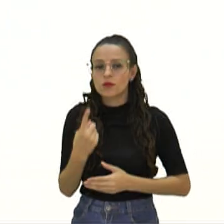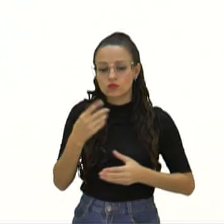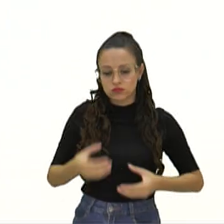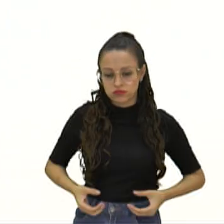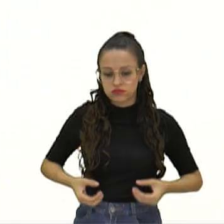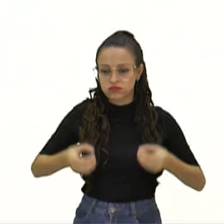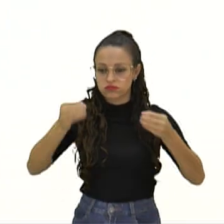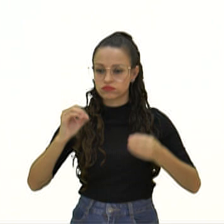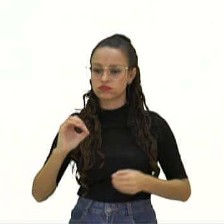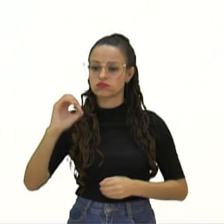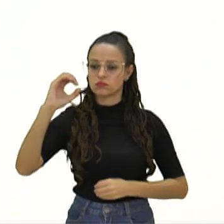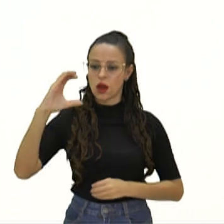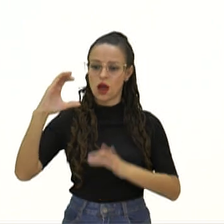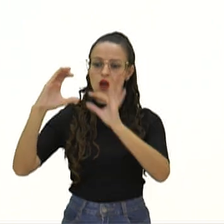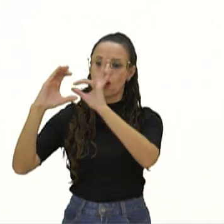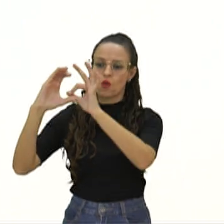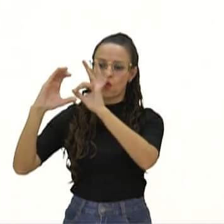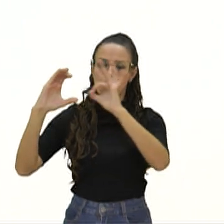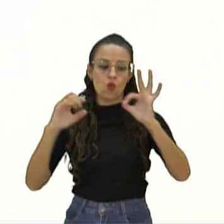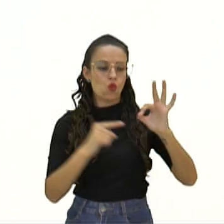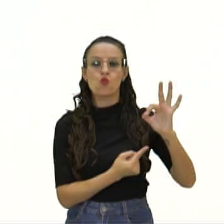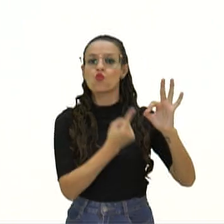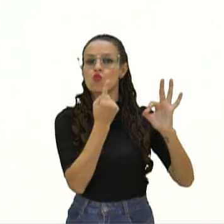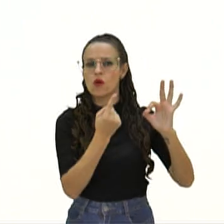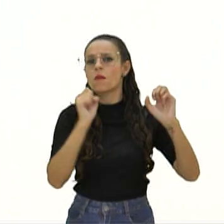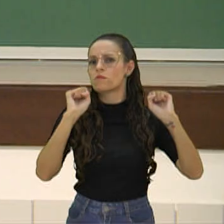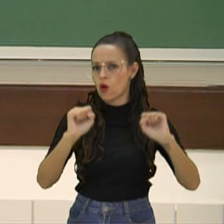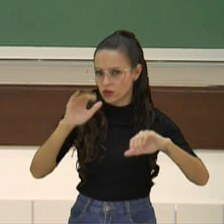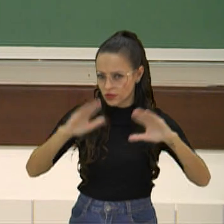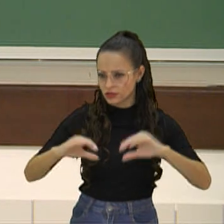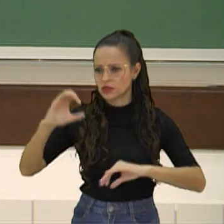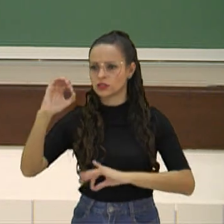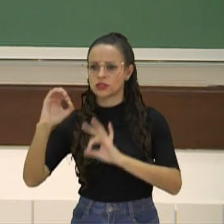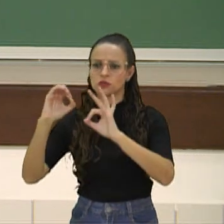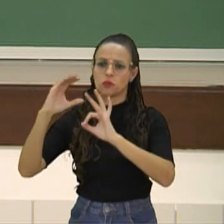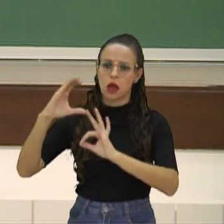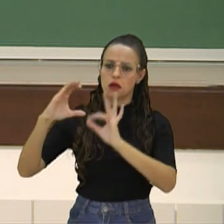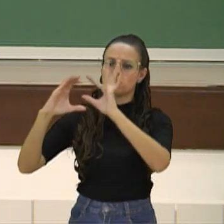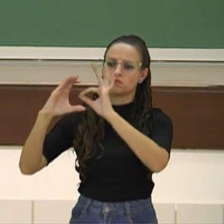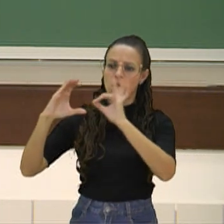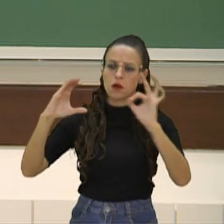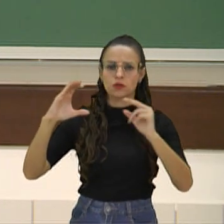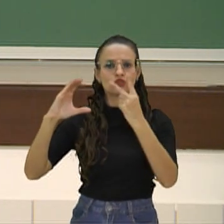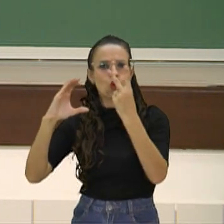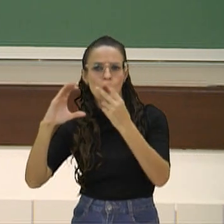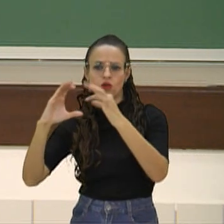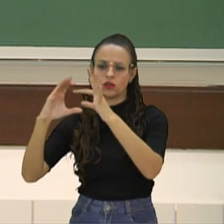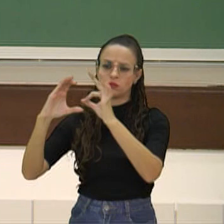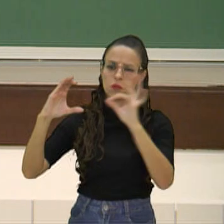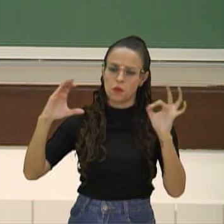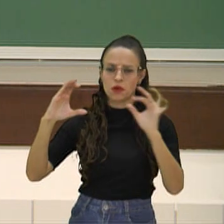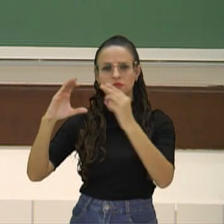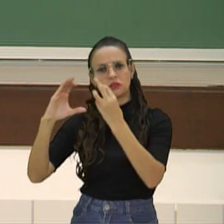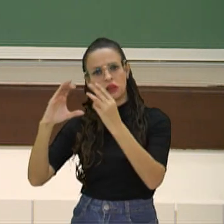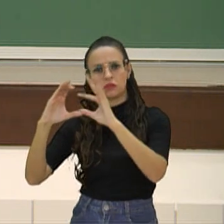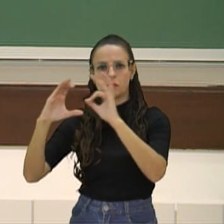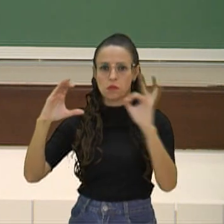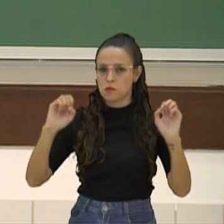ter casos, lá como a gente já estudou de casos de gêmeos, que pode ser liberado 2 ou mais óvulos na tuba uterina.